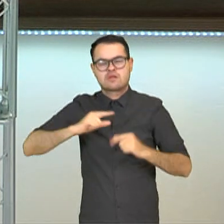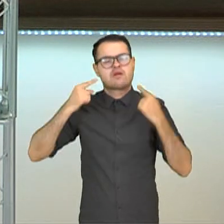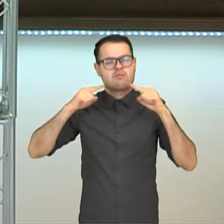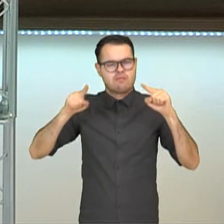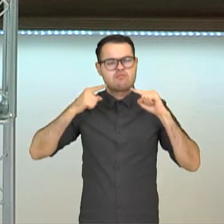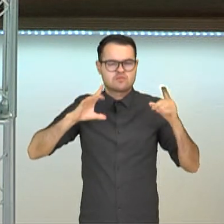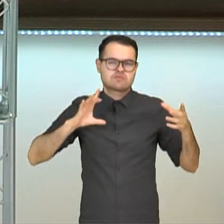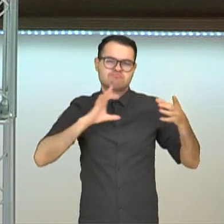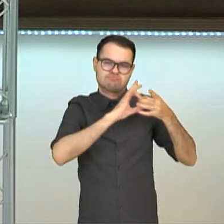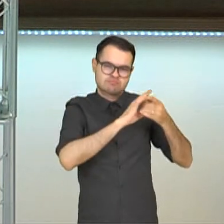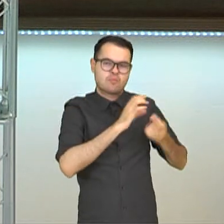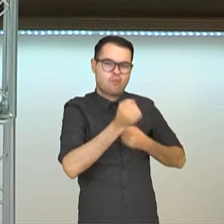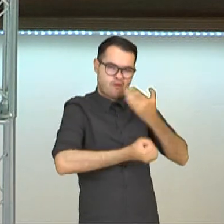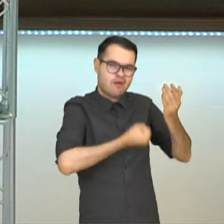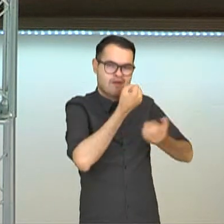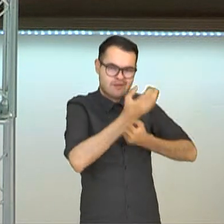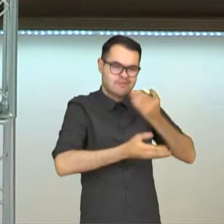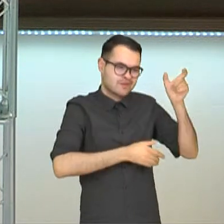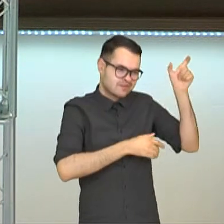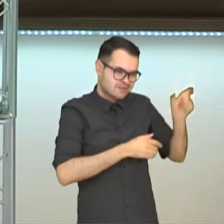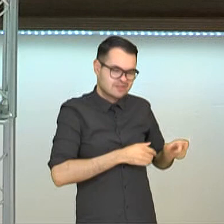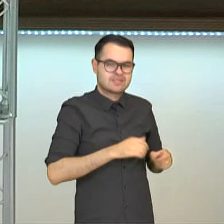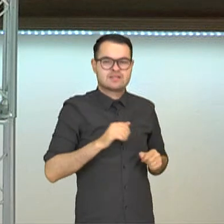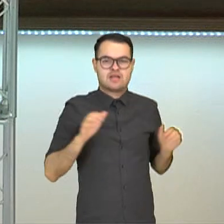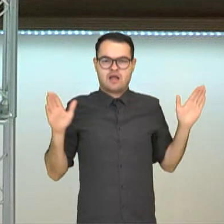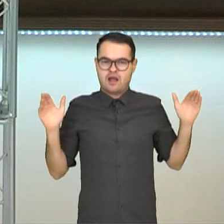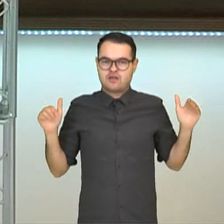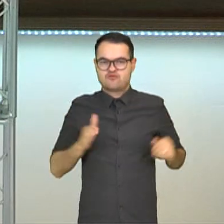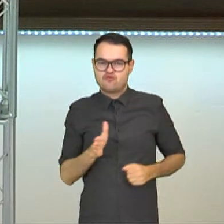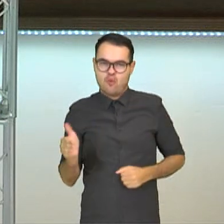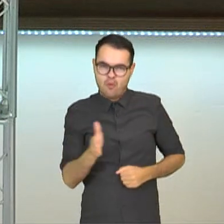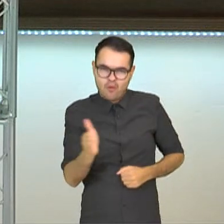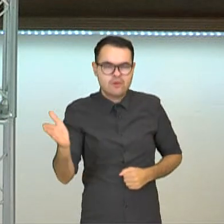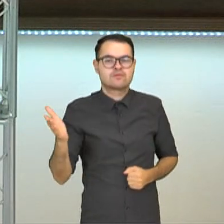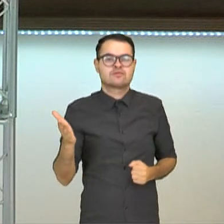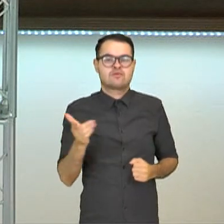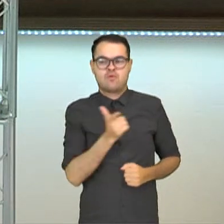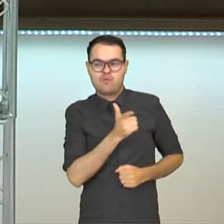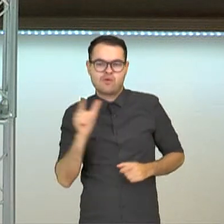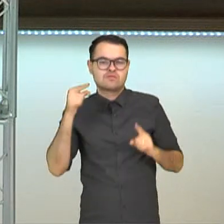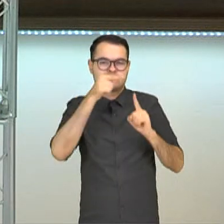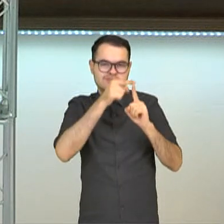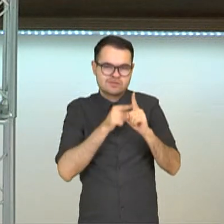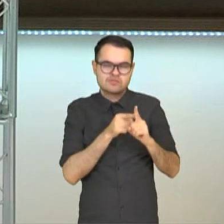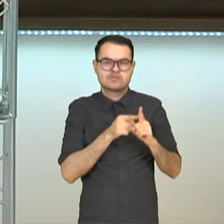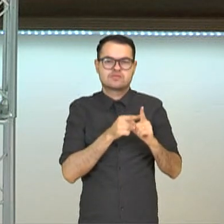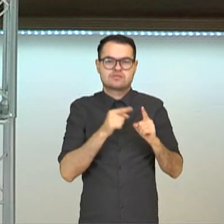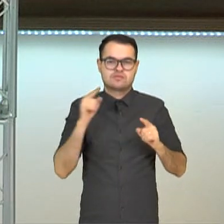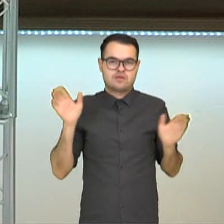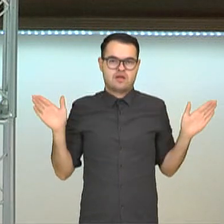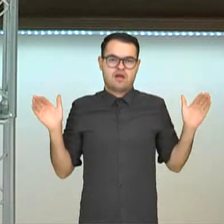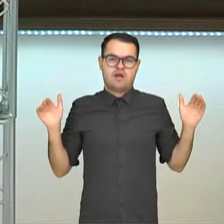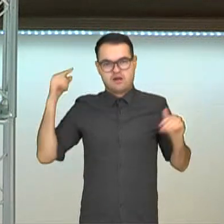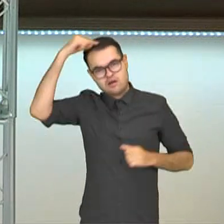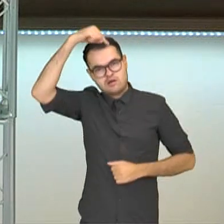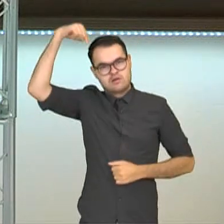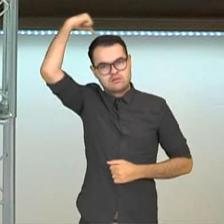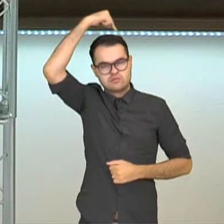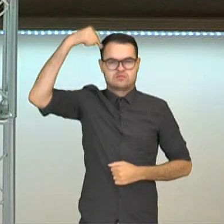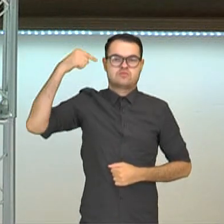desse poema com essa história de anjo torto ou de outros tipos de anjo. Então, outros